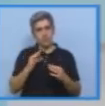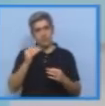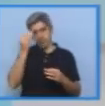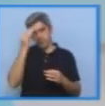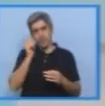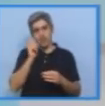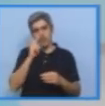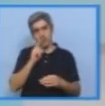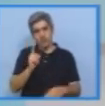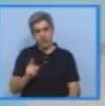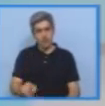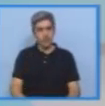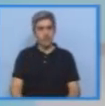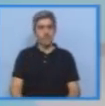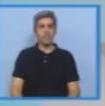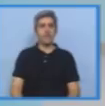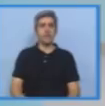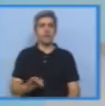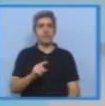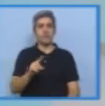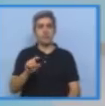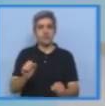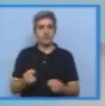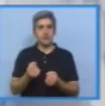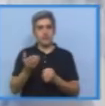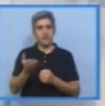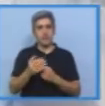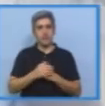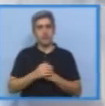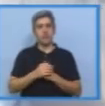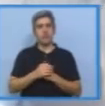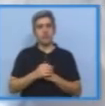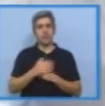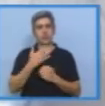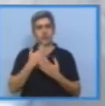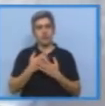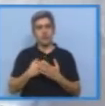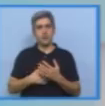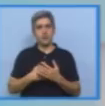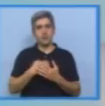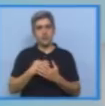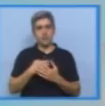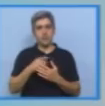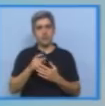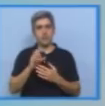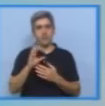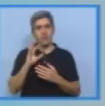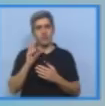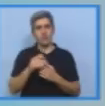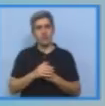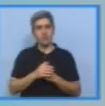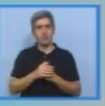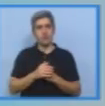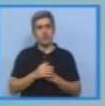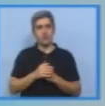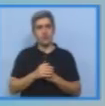quem é. E diz-lhe, a tua fé te salvou. Ou seja, dá um sentido àquilo que acabou de acontecer. E,